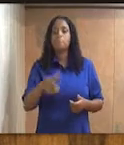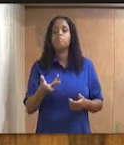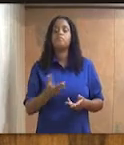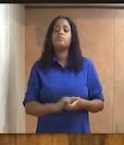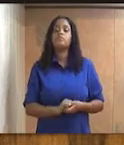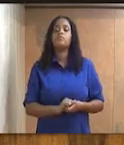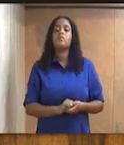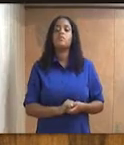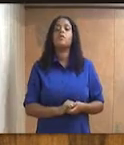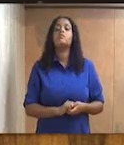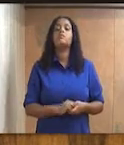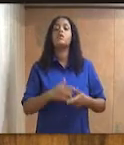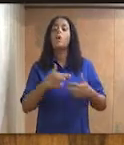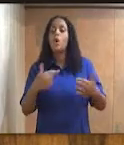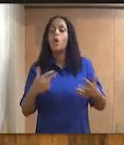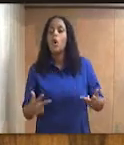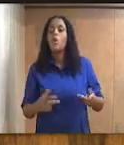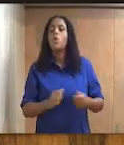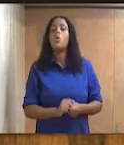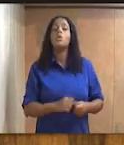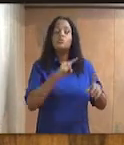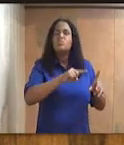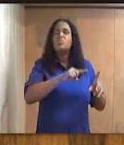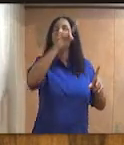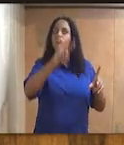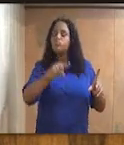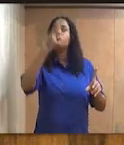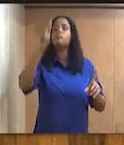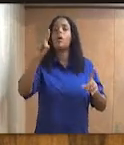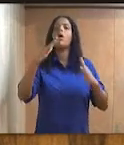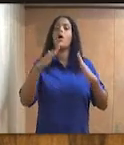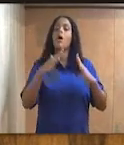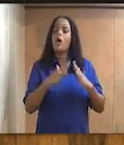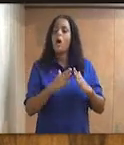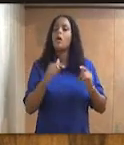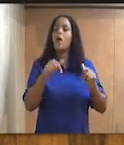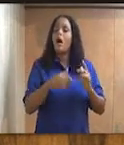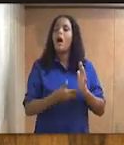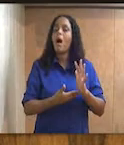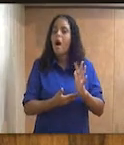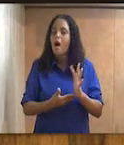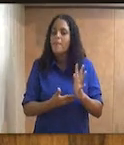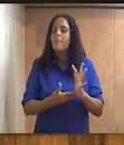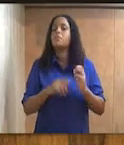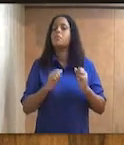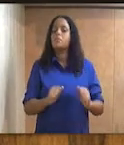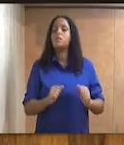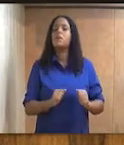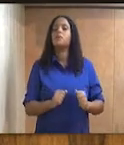o índice colocado para que essa casa pudesse avaliar,